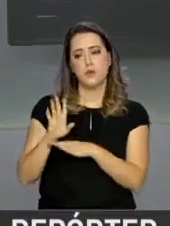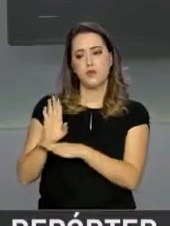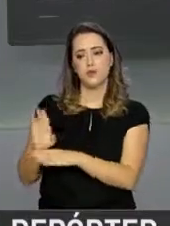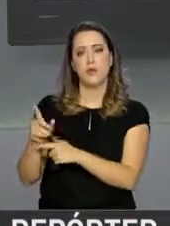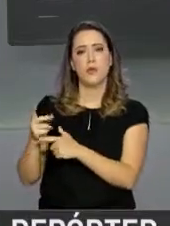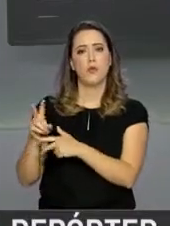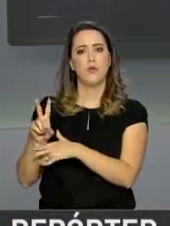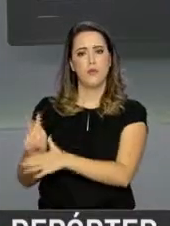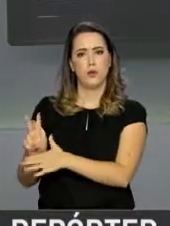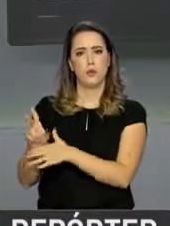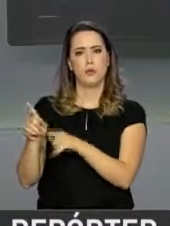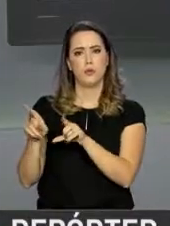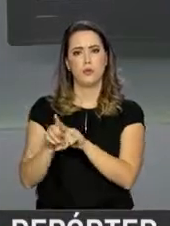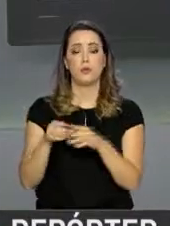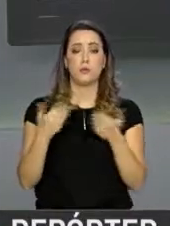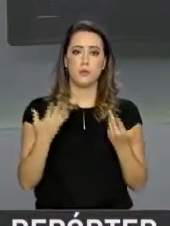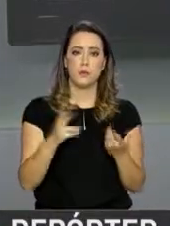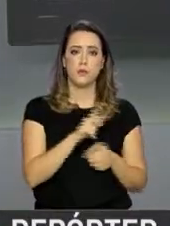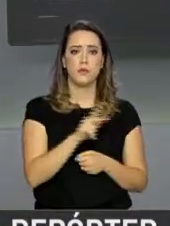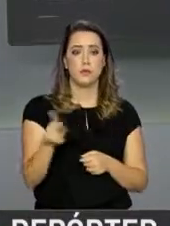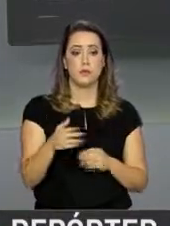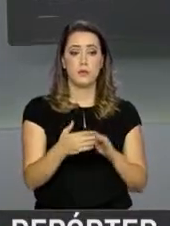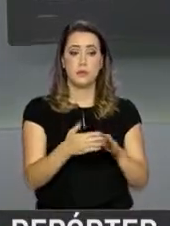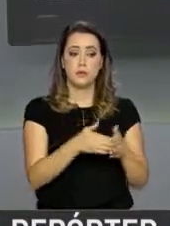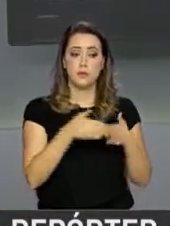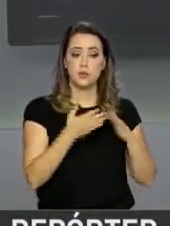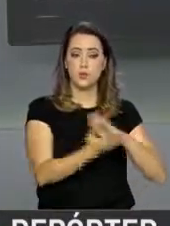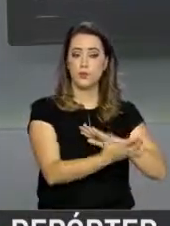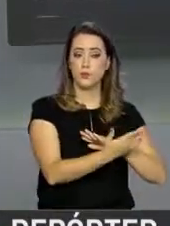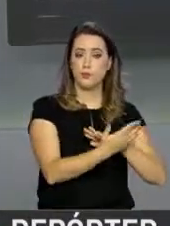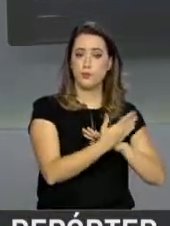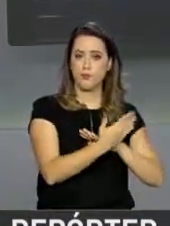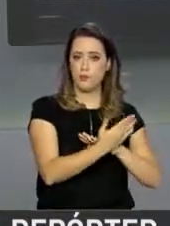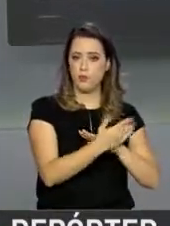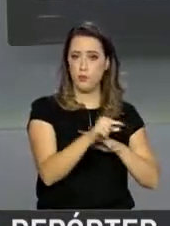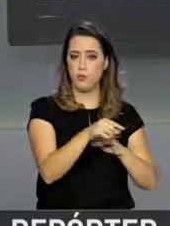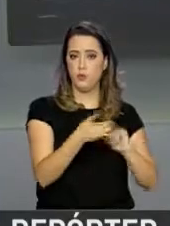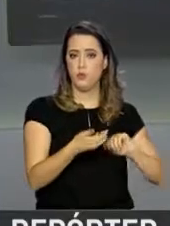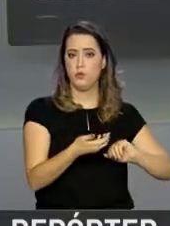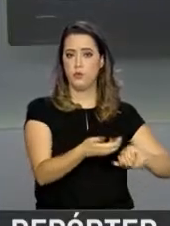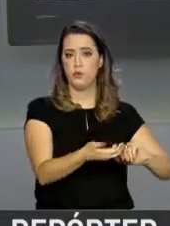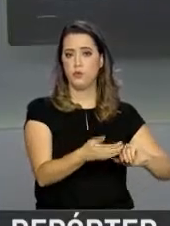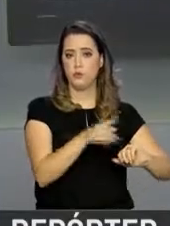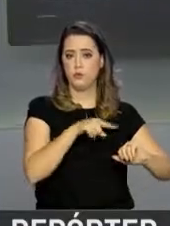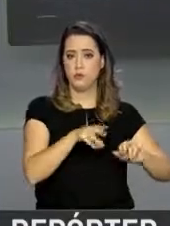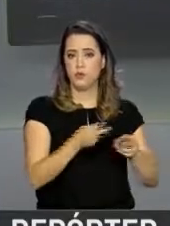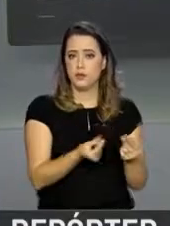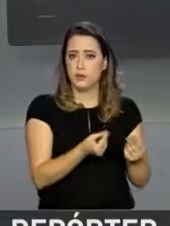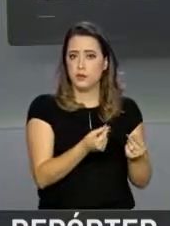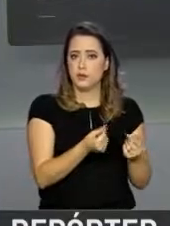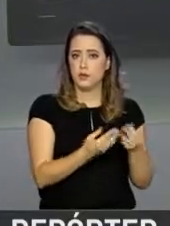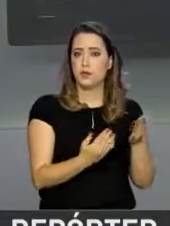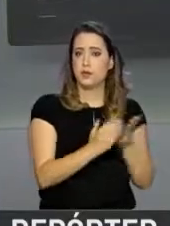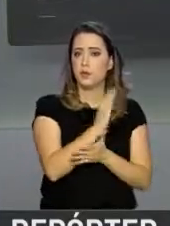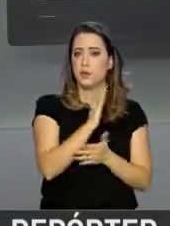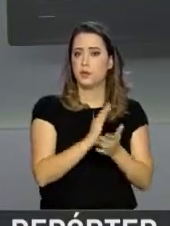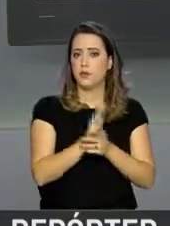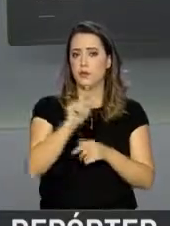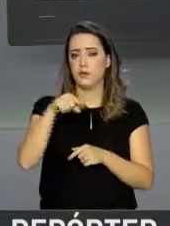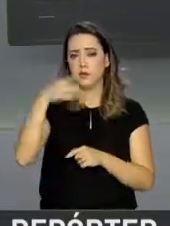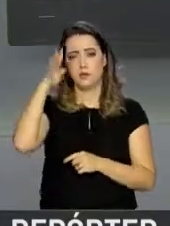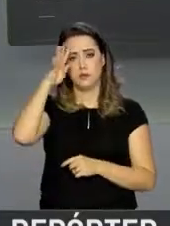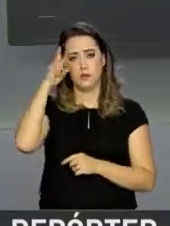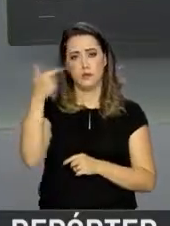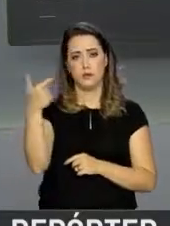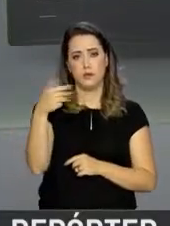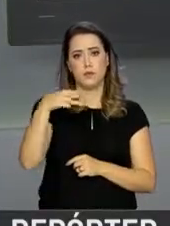fiador. Por isso, o presidente Temer pediu ajuda ao Congresso Nacional para que esse crédito extra seja aprovado na próxima